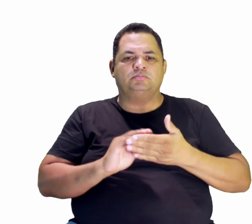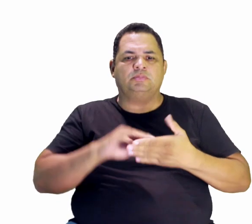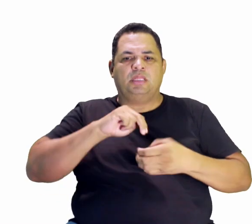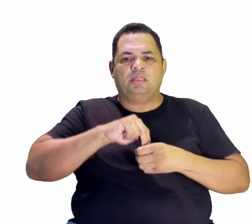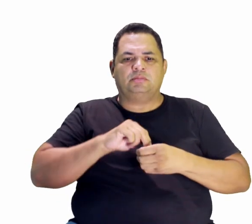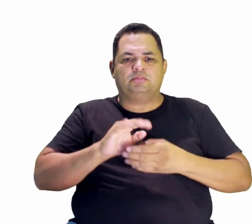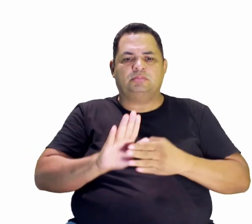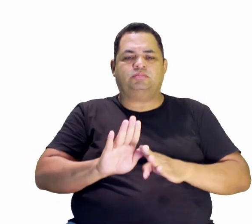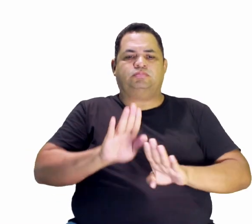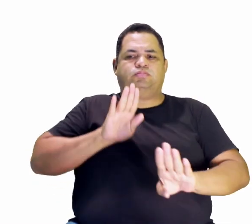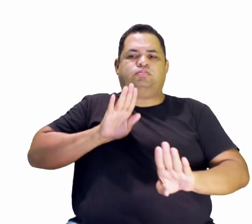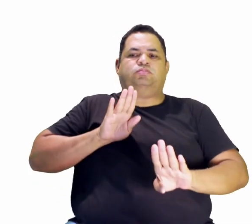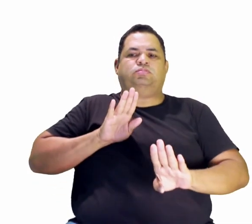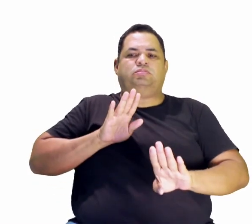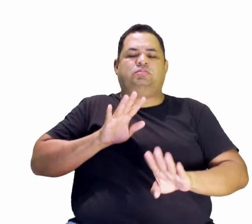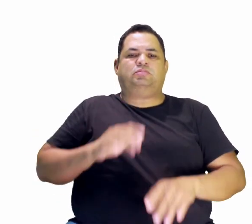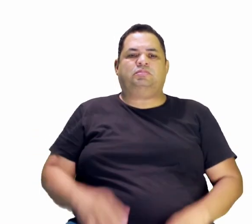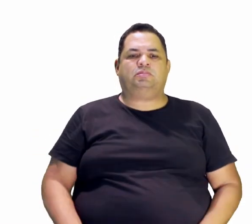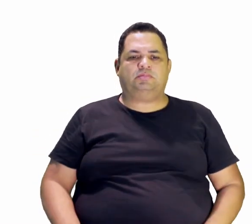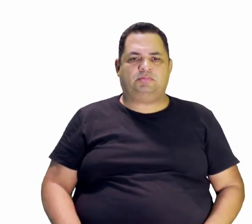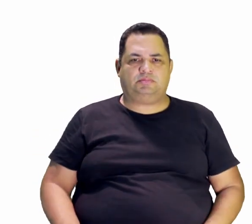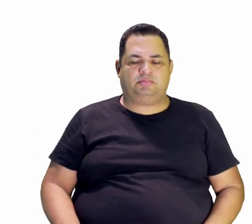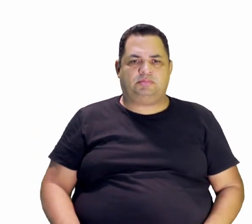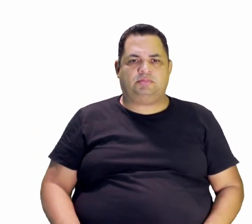aspas, para trás. Na verdade, você ficou parado e o ônibus foi.